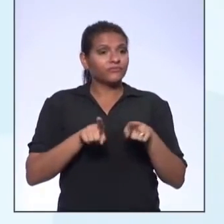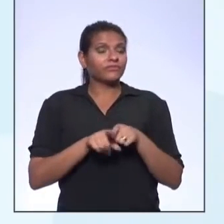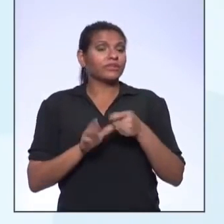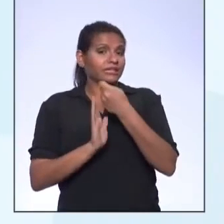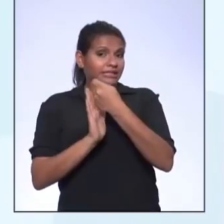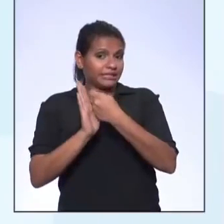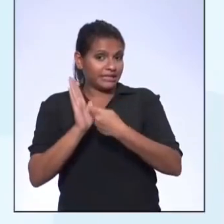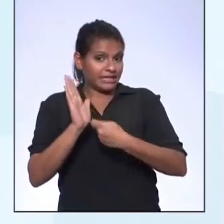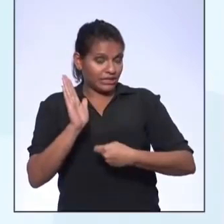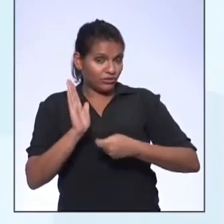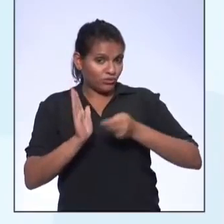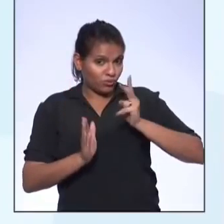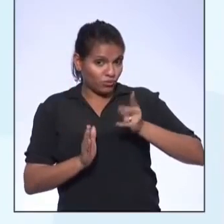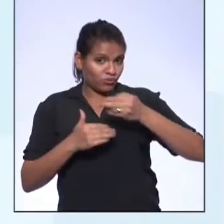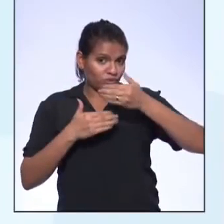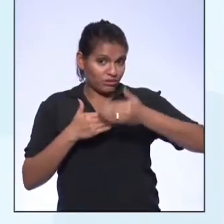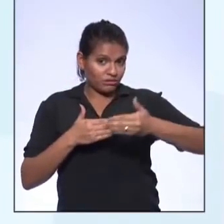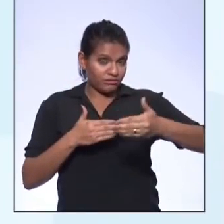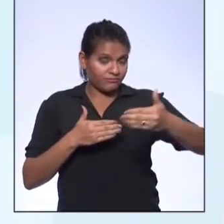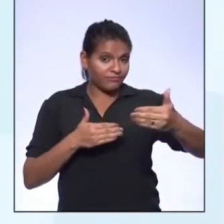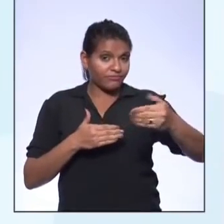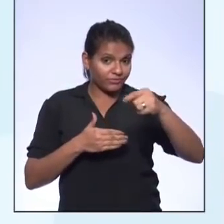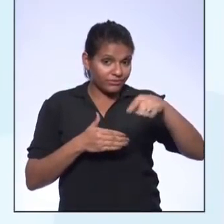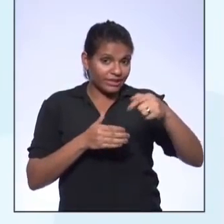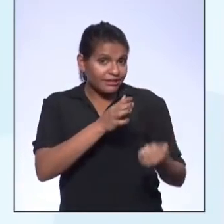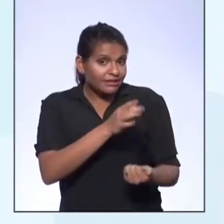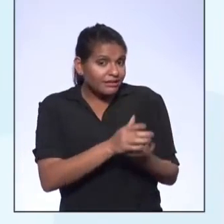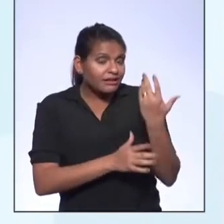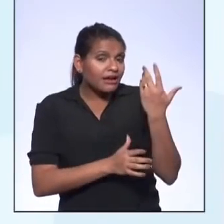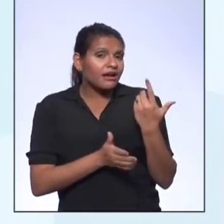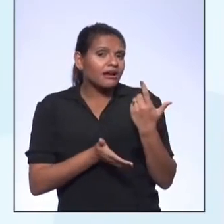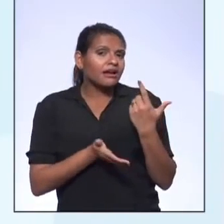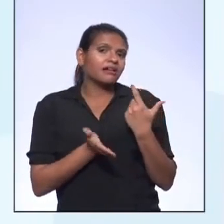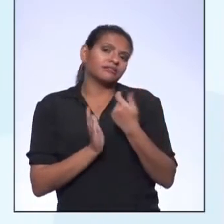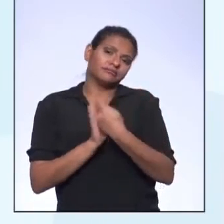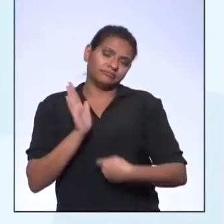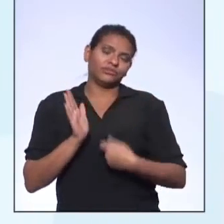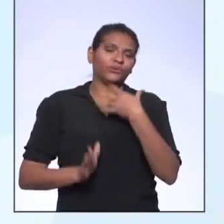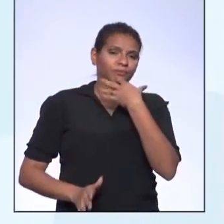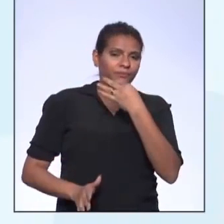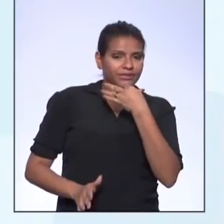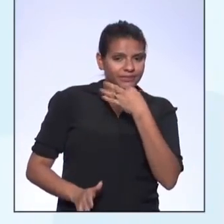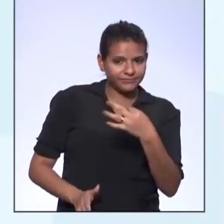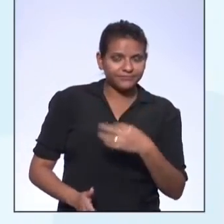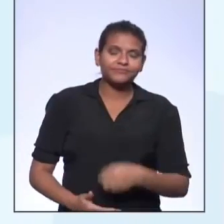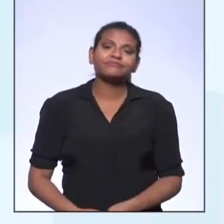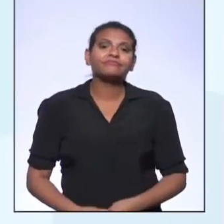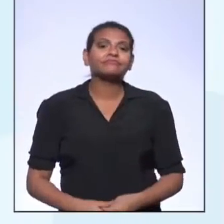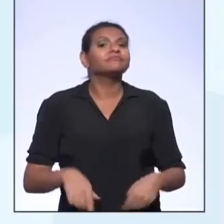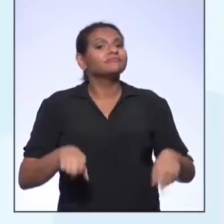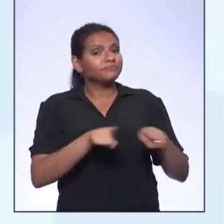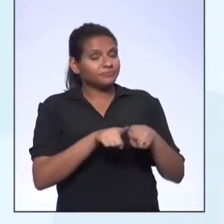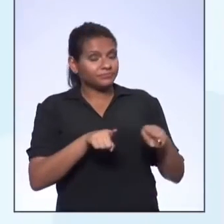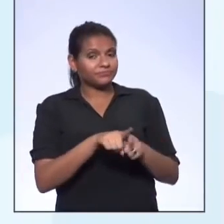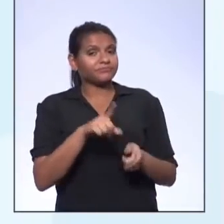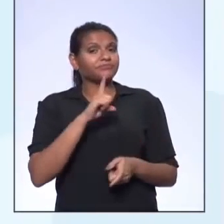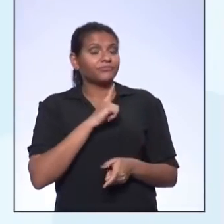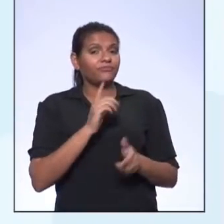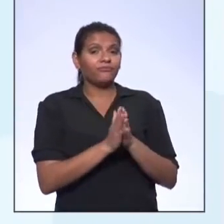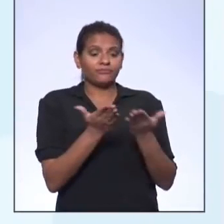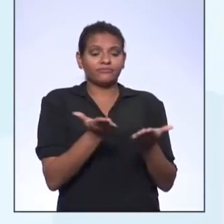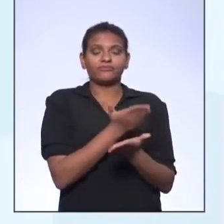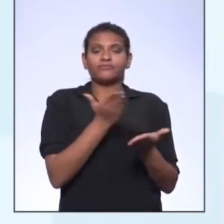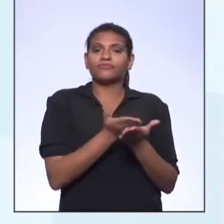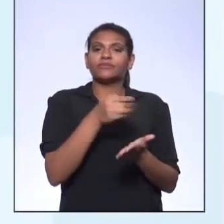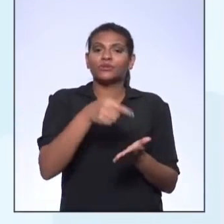texto para a construção do artigo de opinião, a partir das atividades do caderno do aluno do segundo